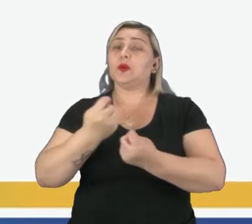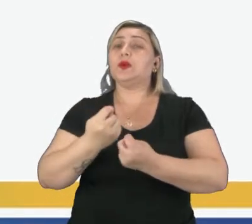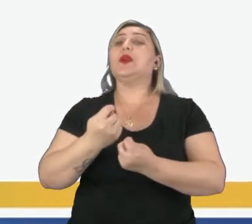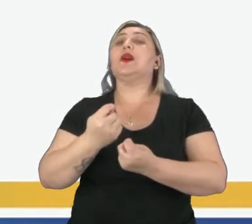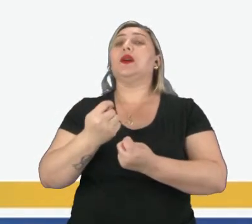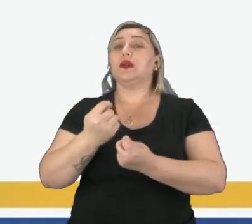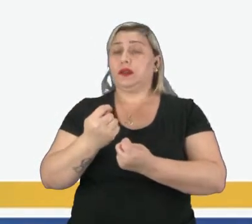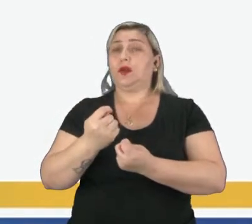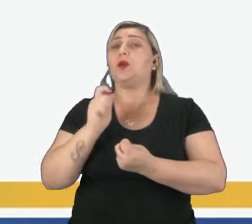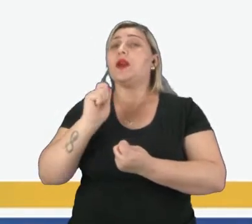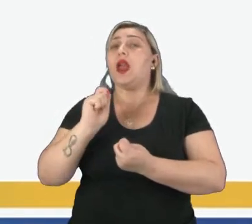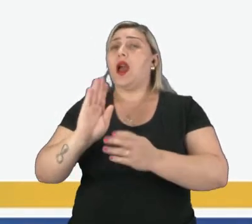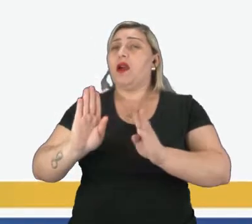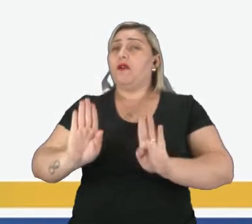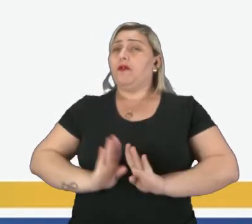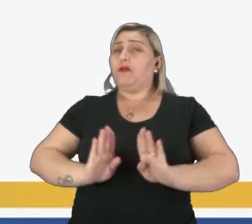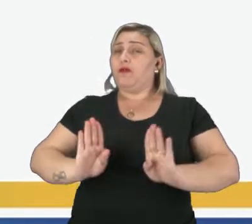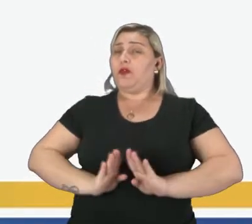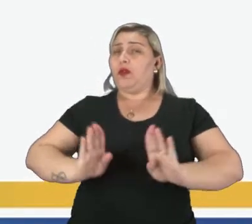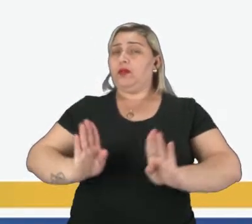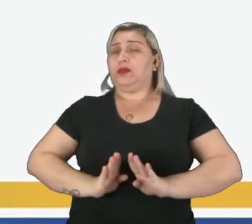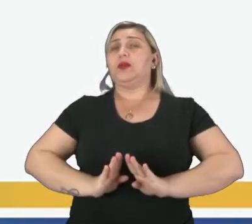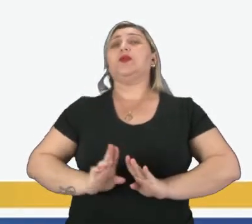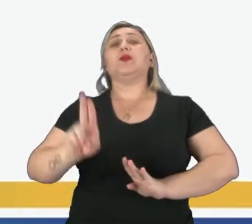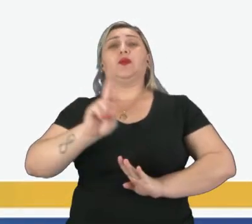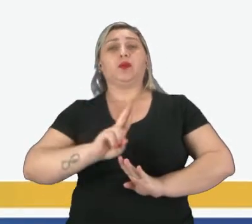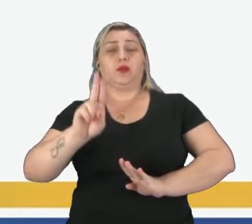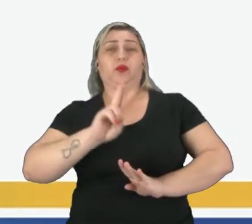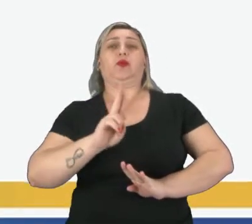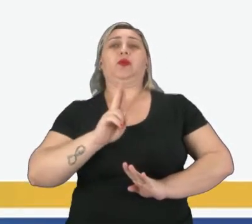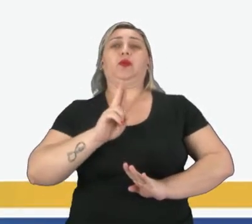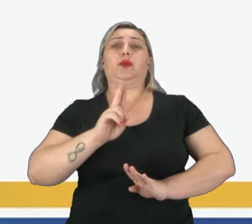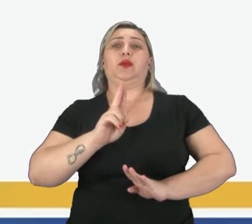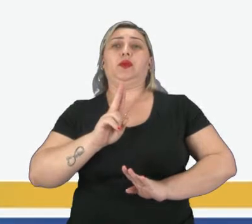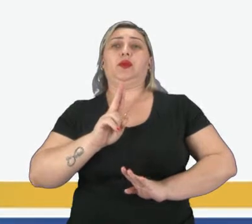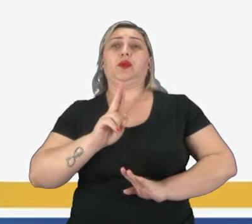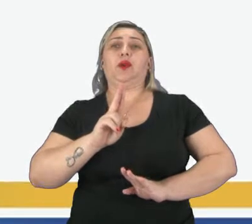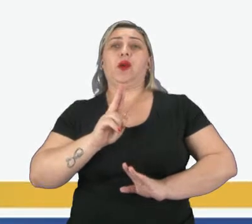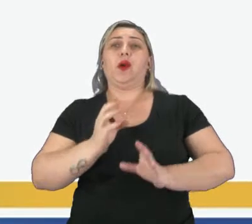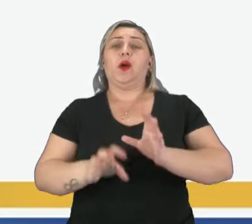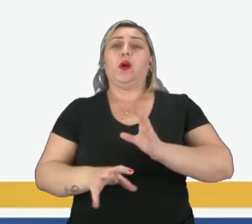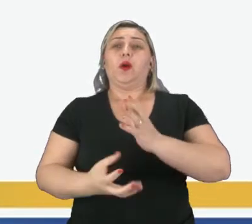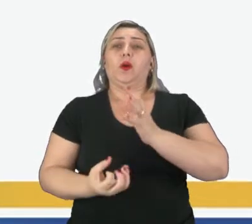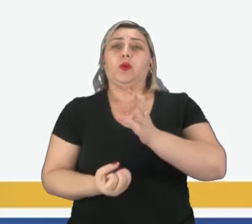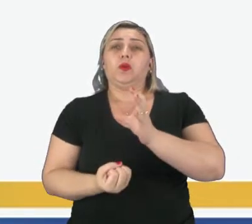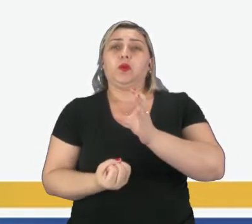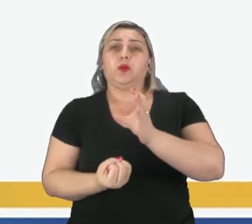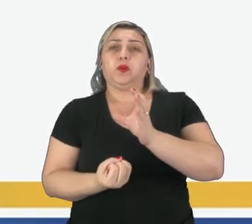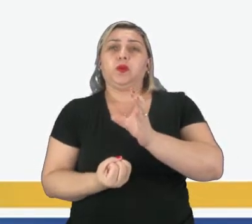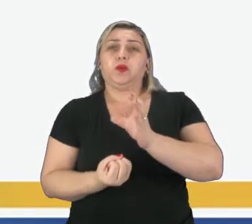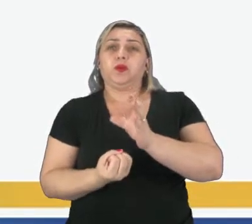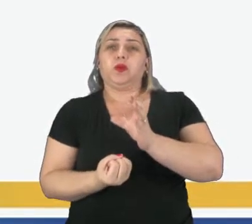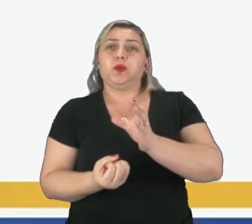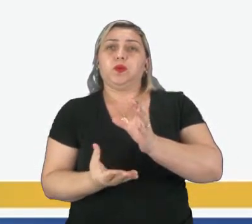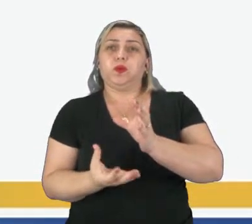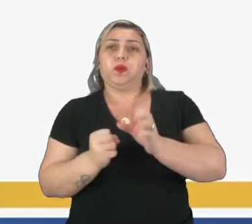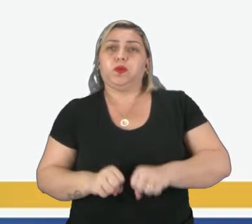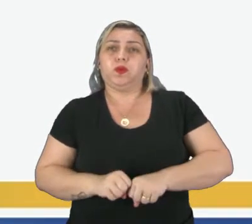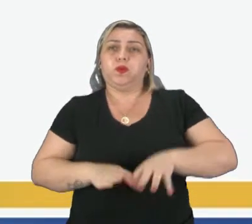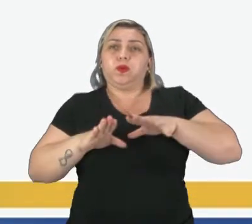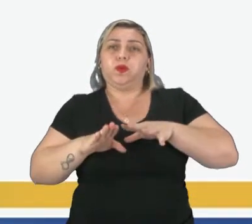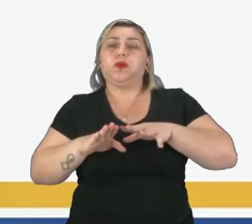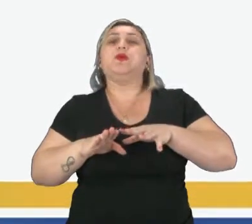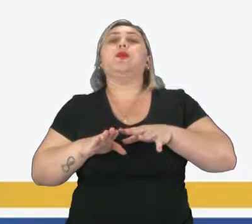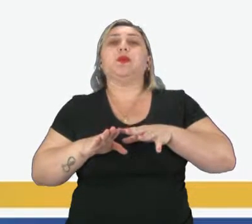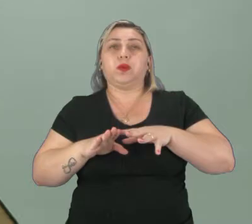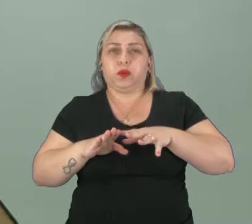apetite. Isso favorece o consumo excessivo de calorias e contribui para a obesidade. Vocês se lembram